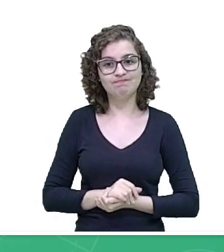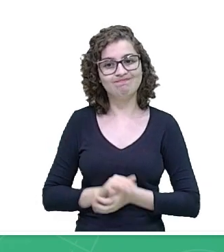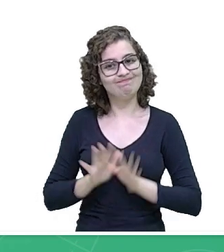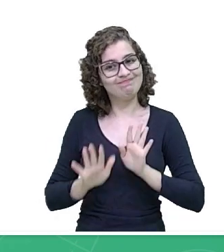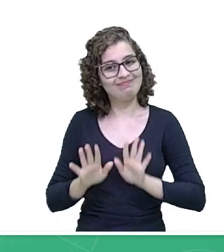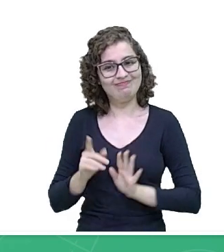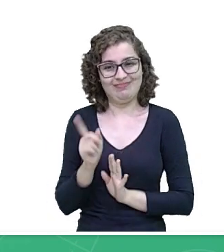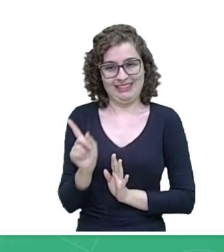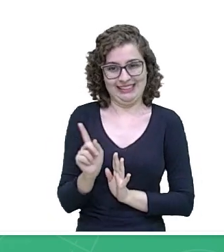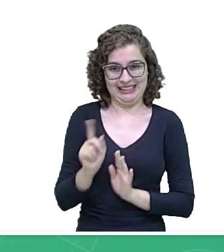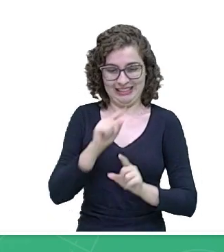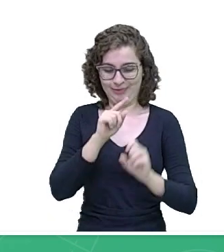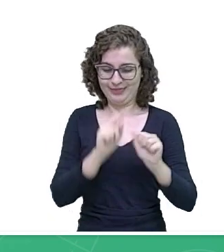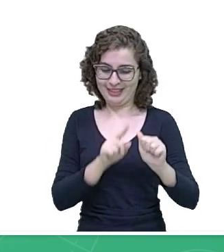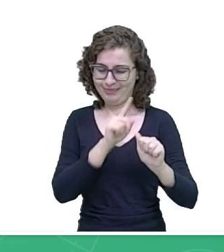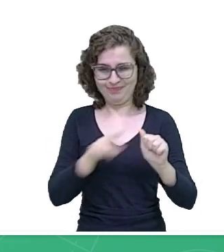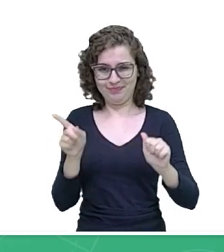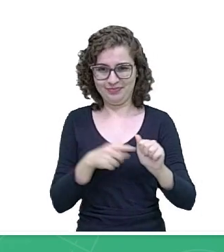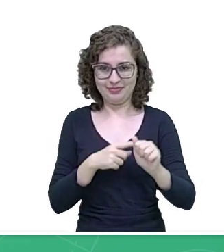com o contexto, certo?